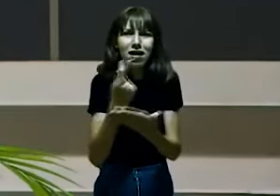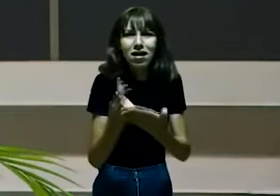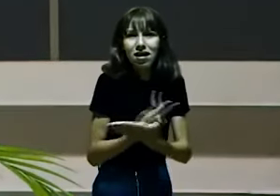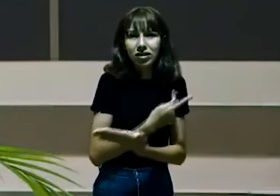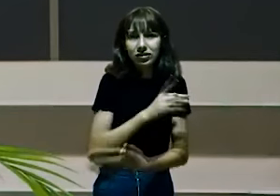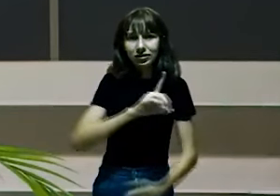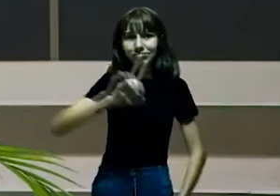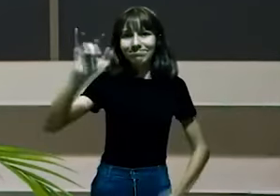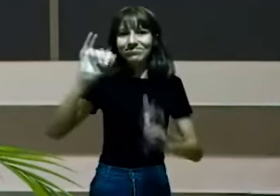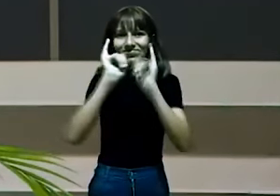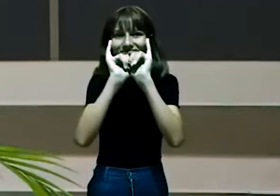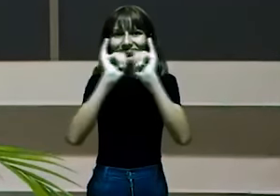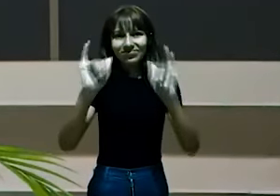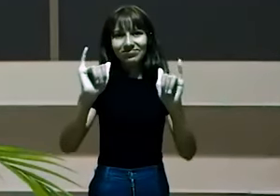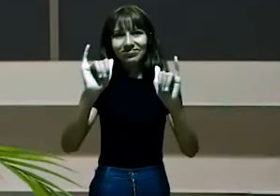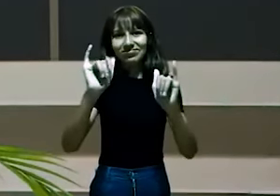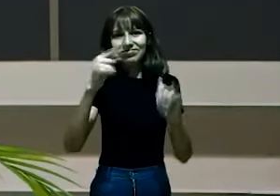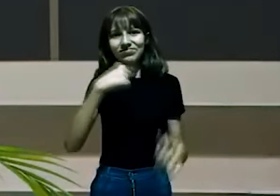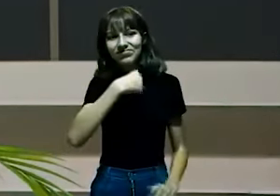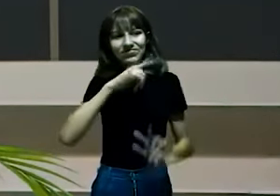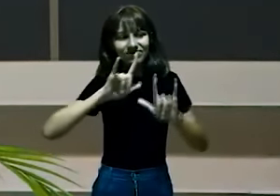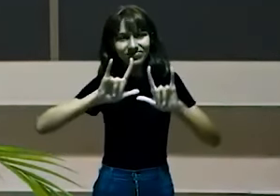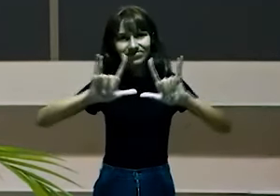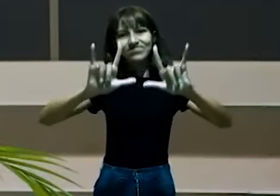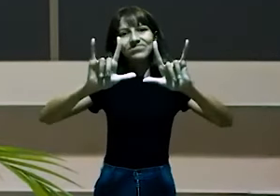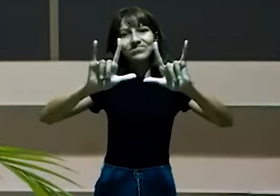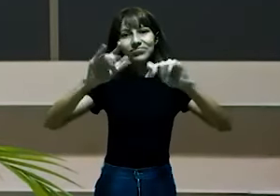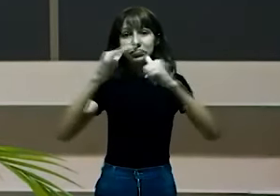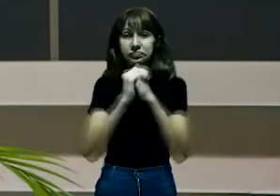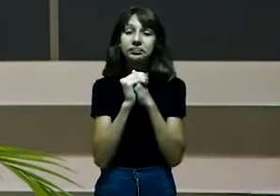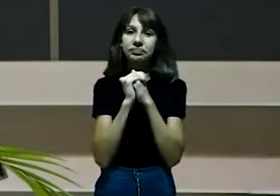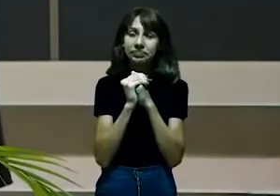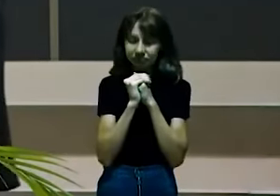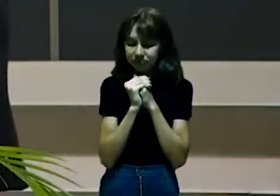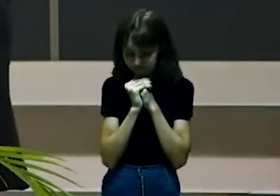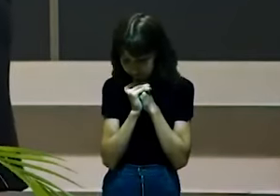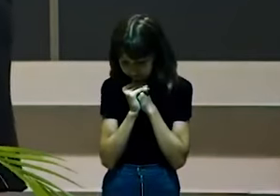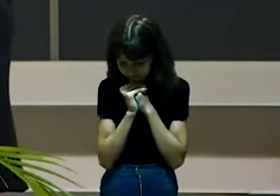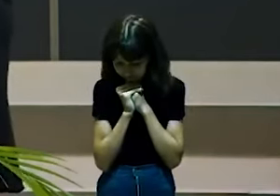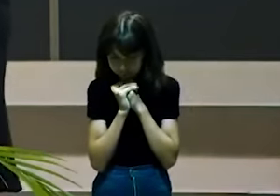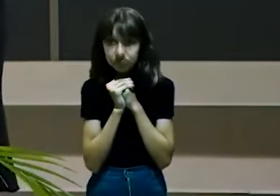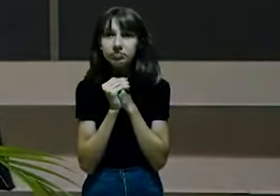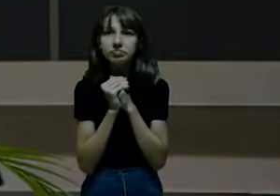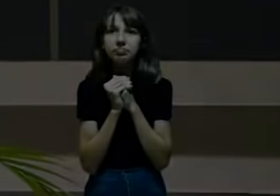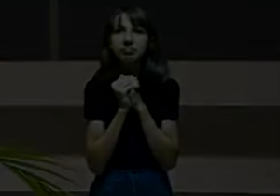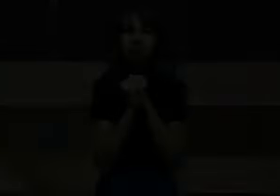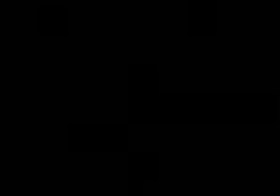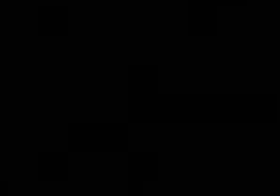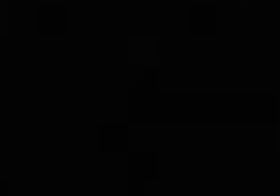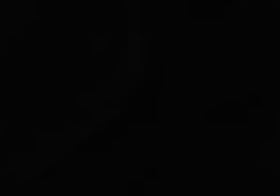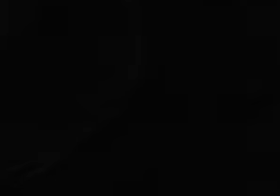ainda tenho algo contigo e eu agradeço a oportunidade em nome de